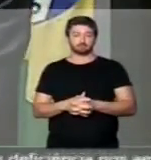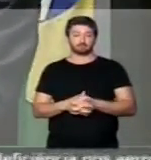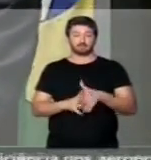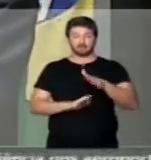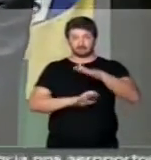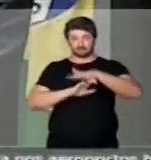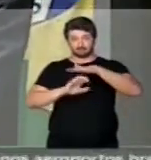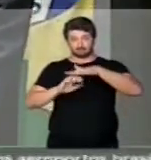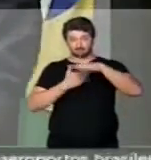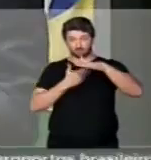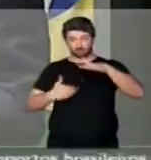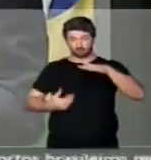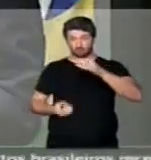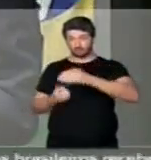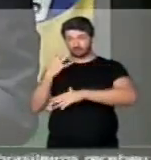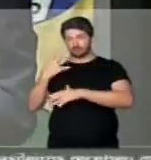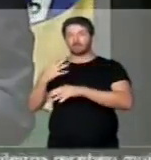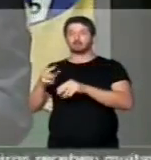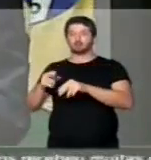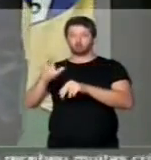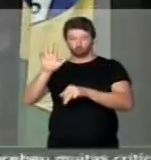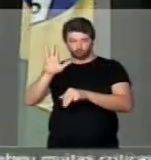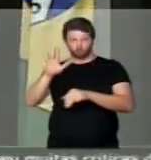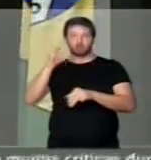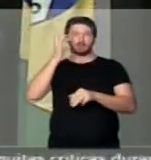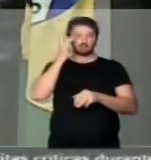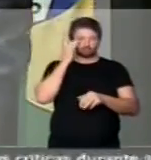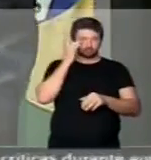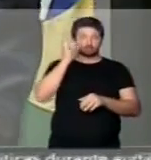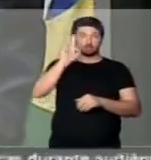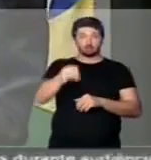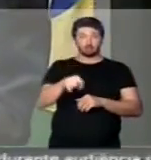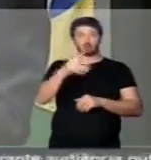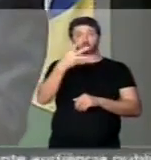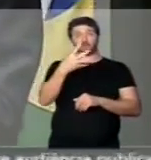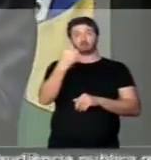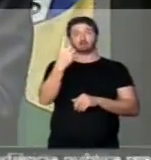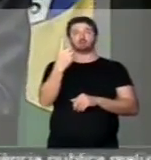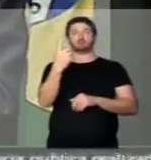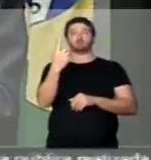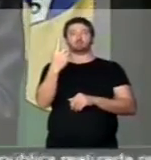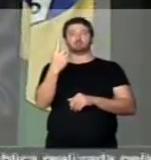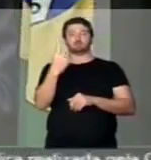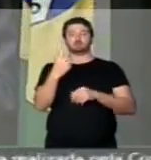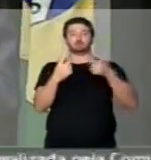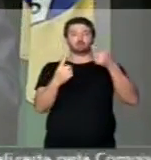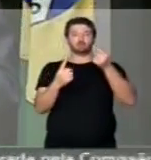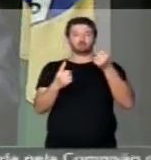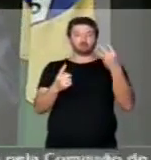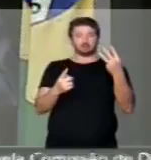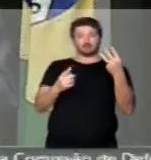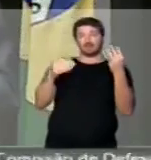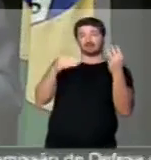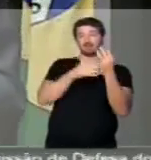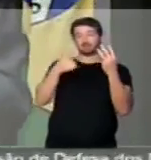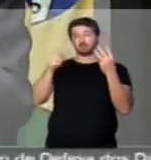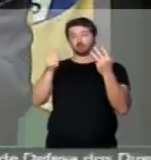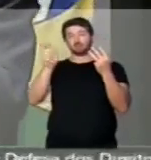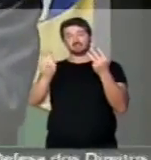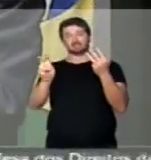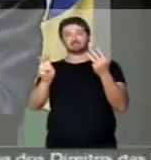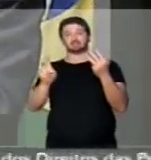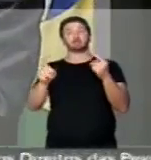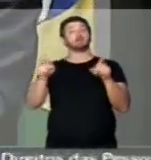estatais criadas por Lula e Dilma foram 41 entre 2003 e 2015.